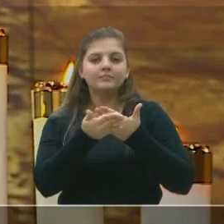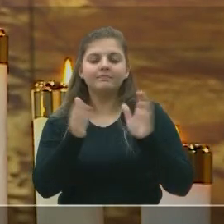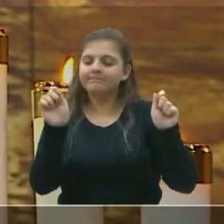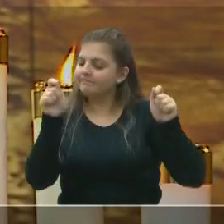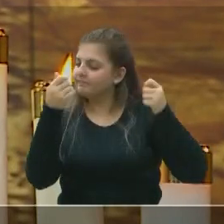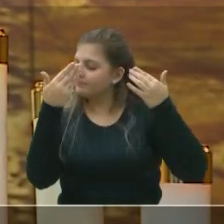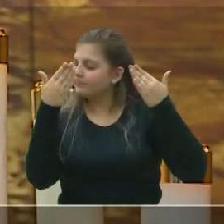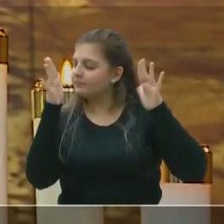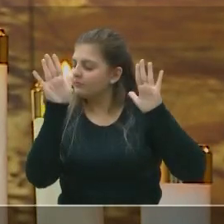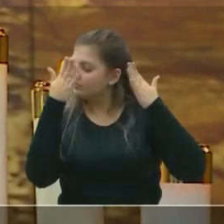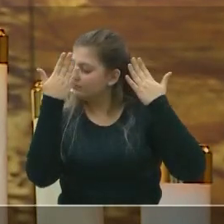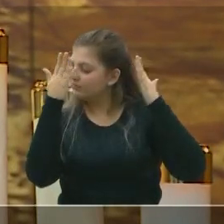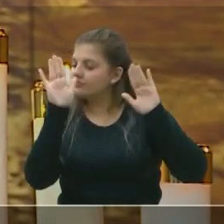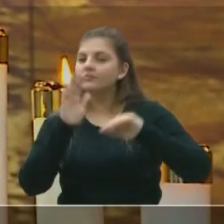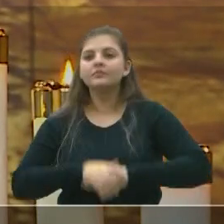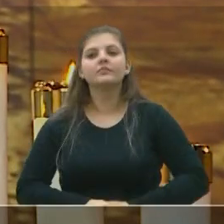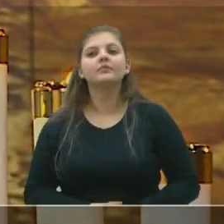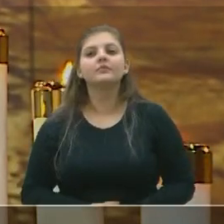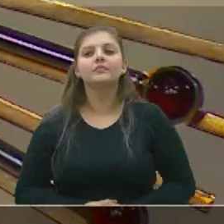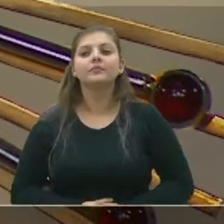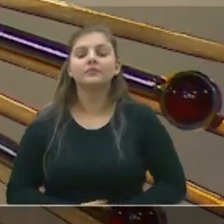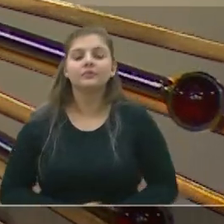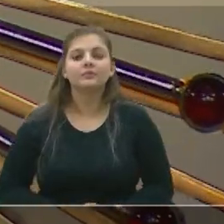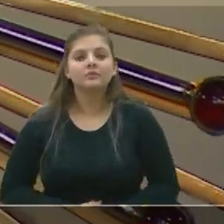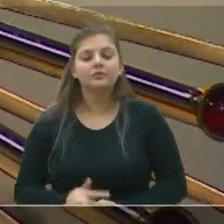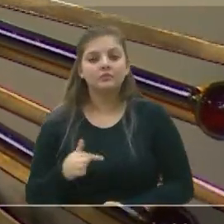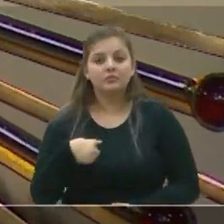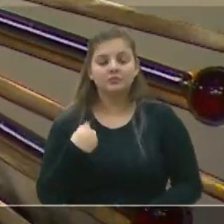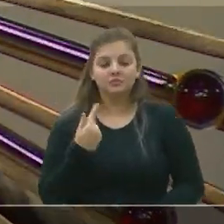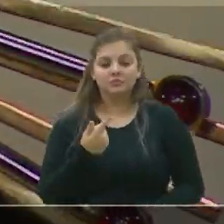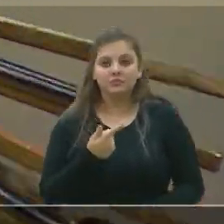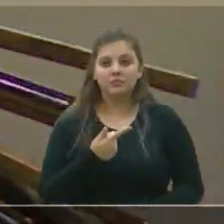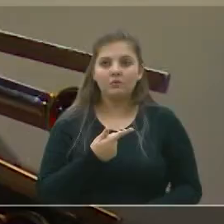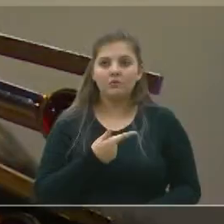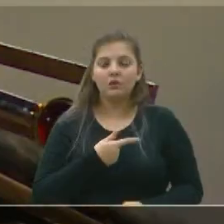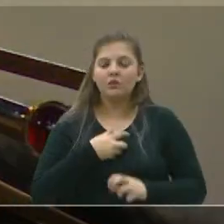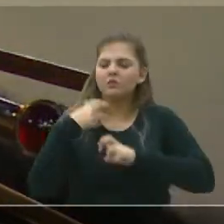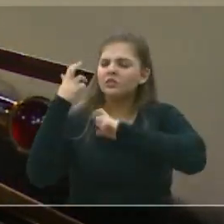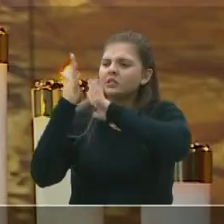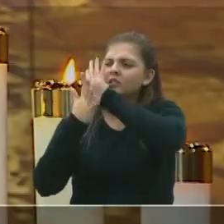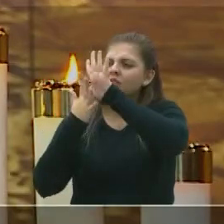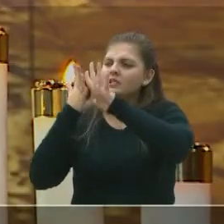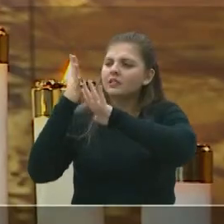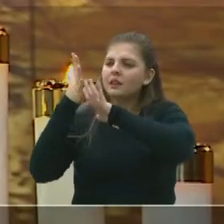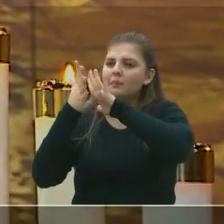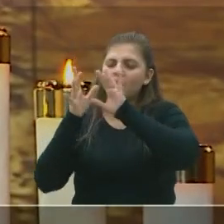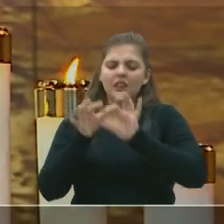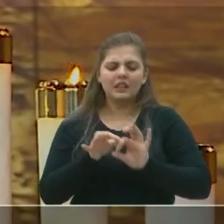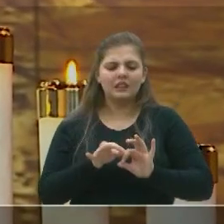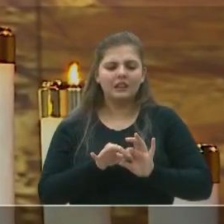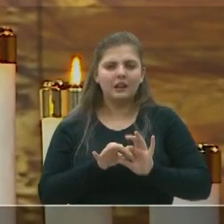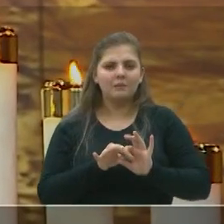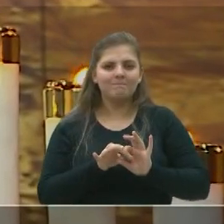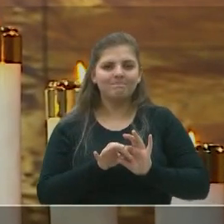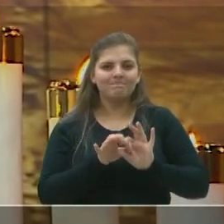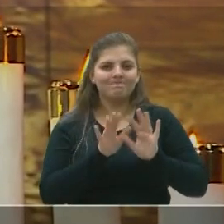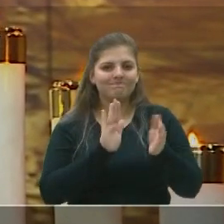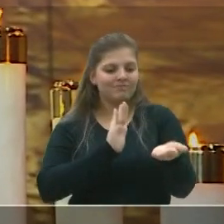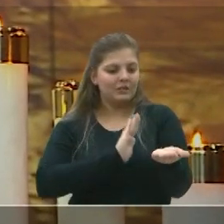Aleluia. Nós vamos ouvir o clamor da libertação sobre os vícios,